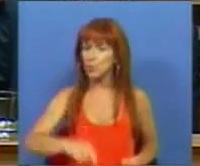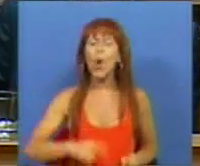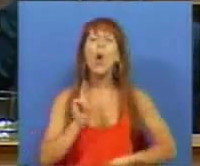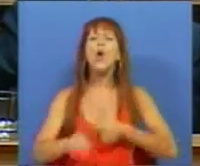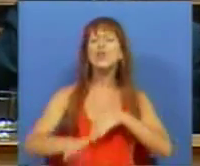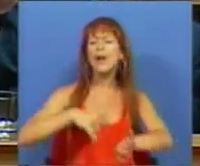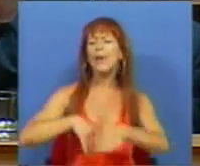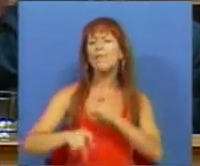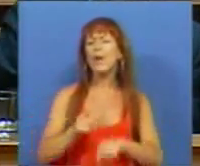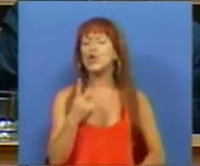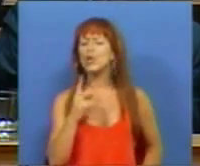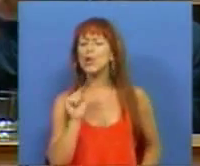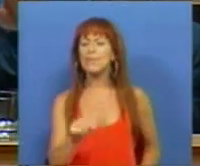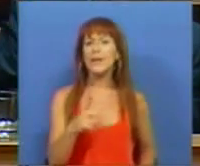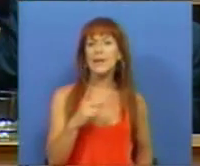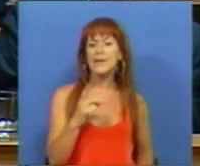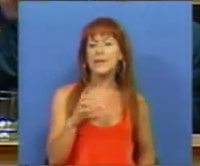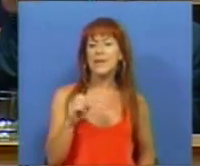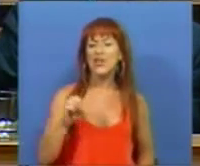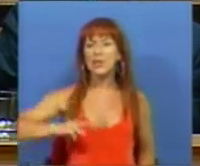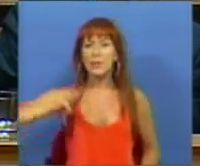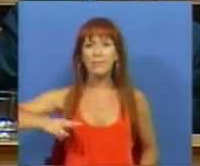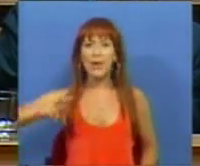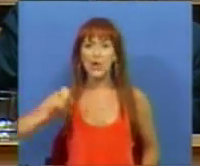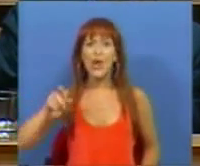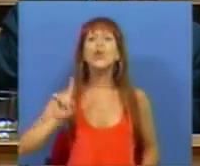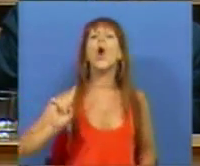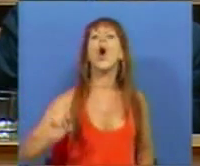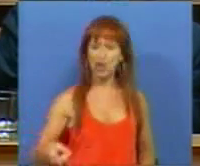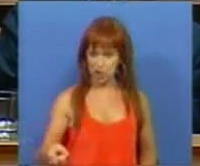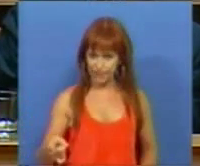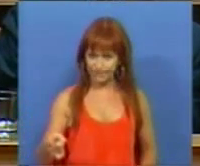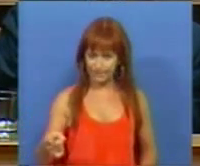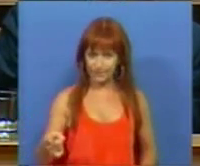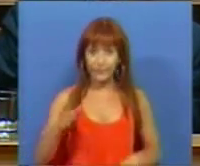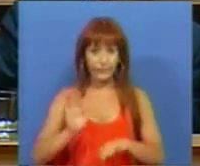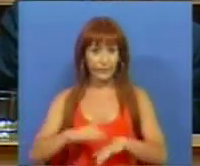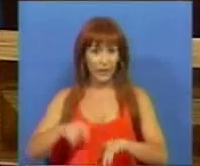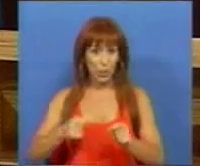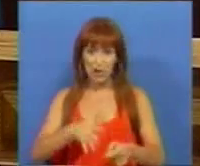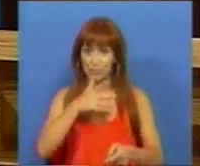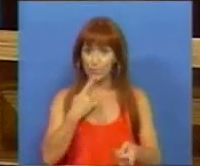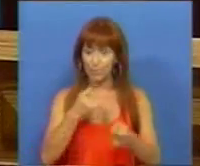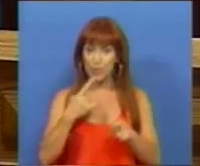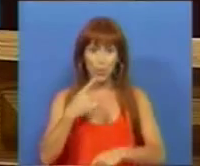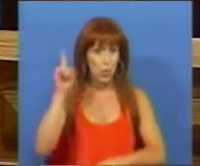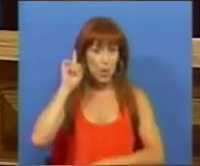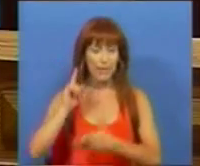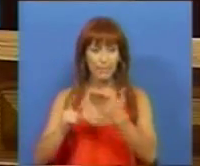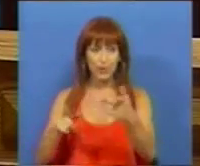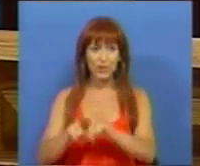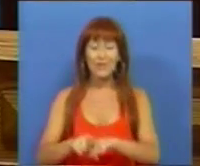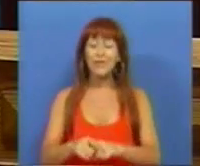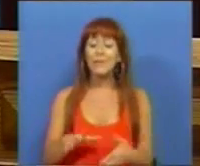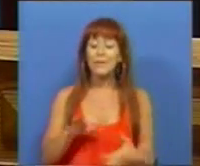se faz aos 2.600 milhões de euros. E é por isso que esta interpelação é tão importante.